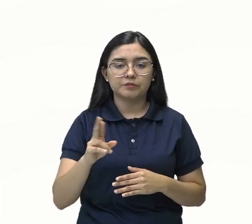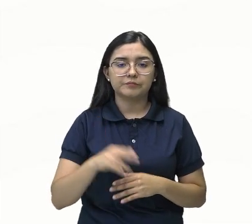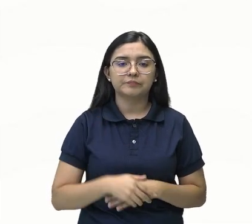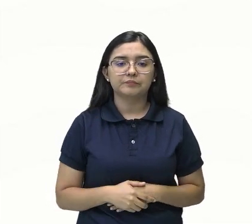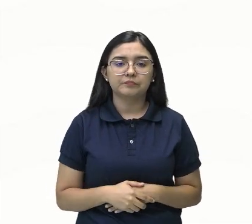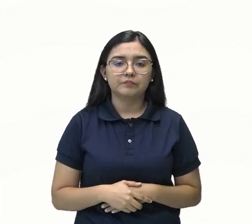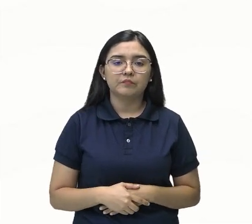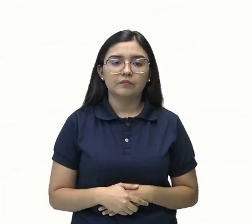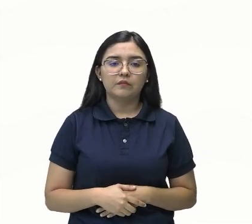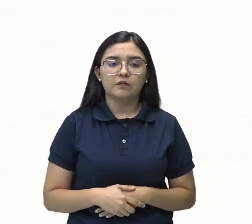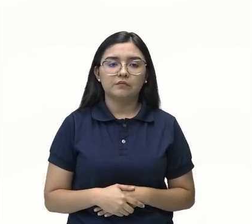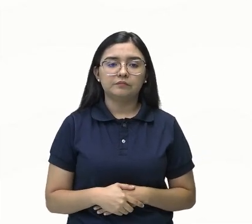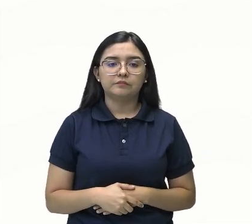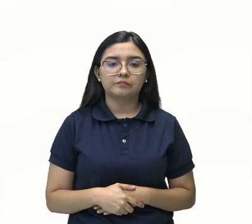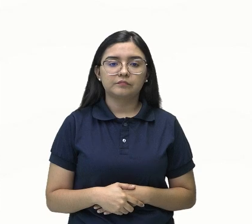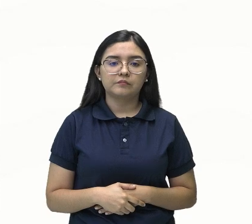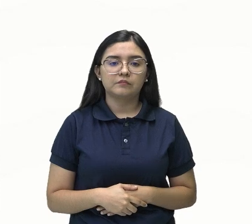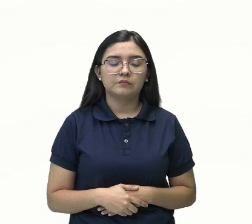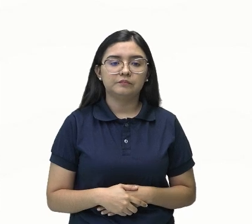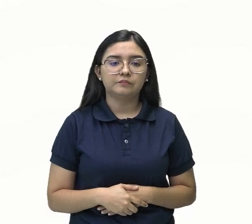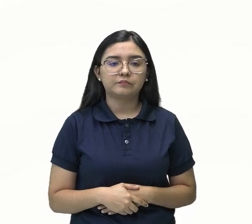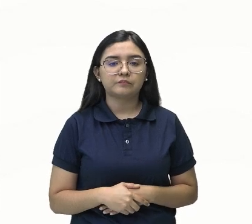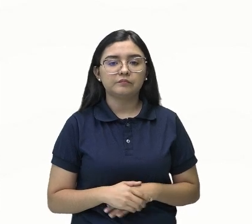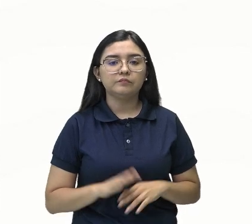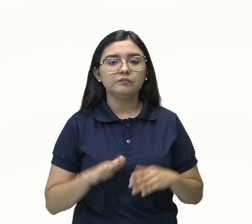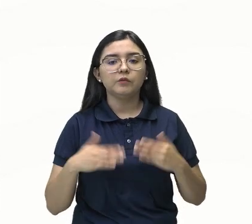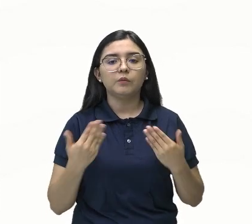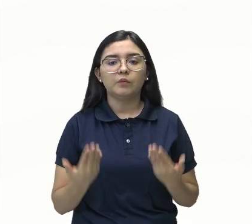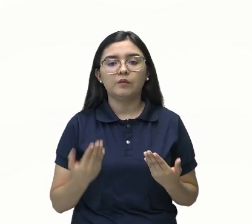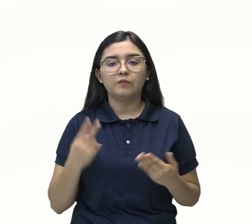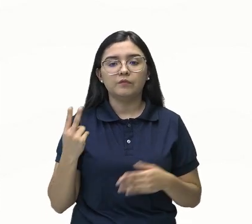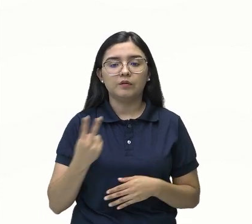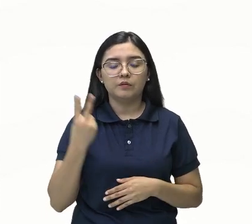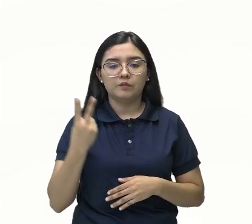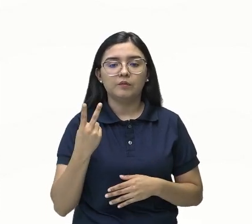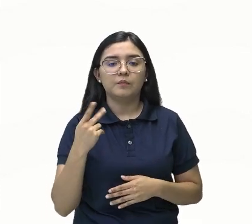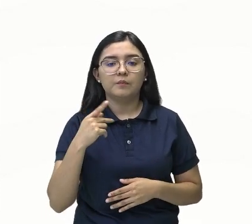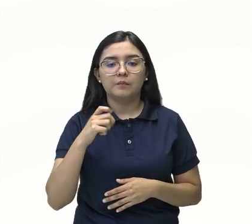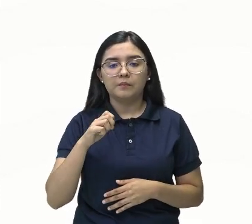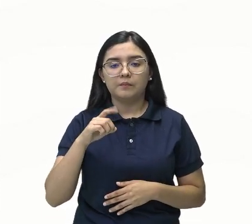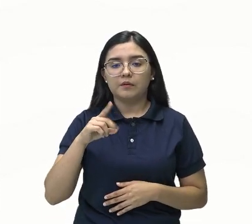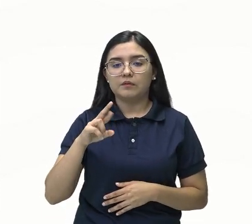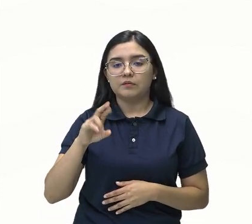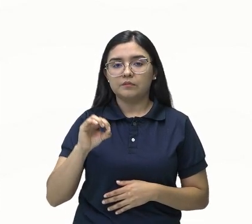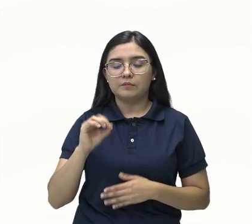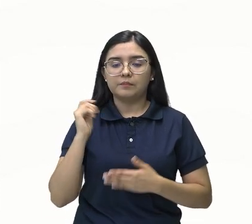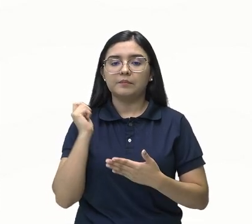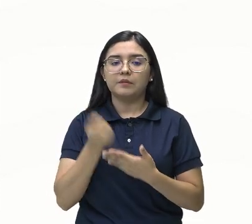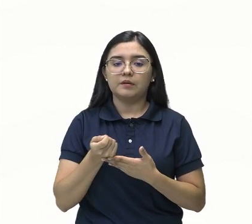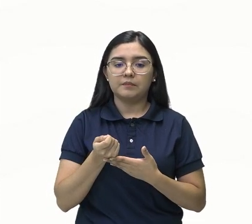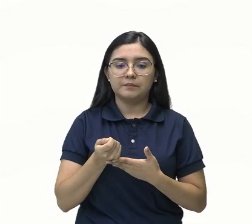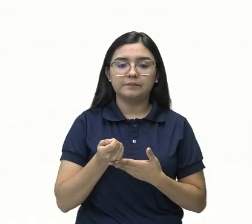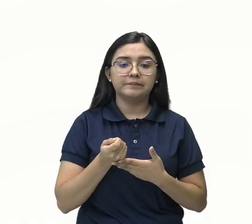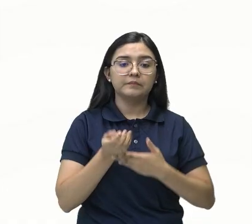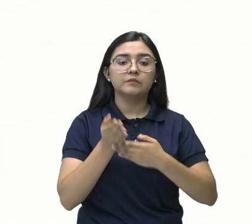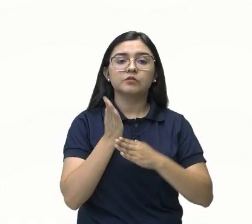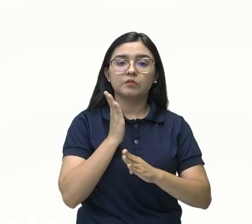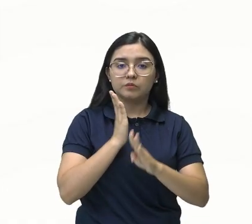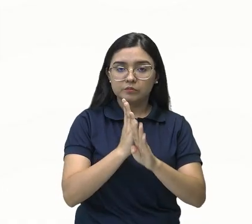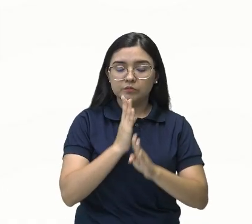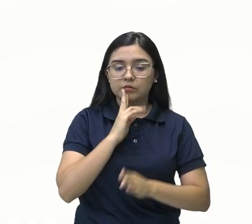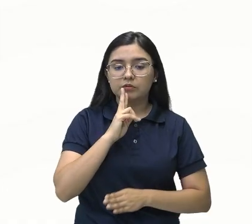Ó, quanto Pedro pagará? Então, ele chegou na resposta,